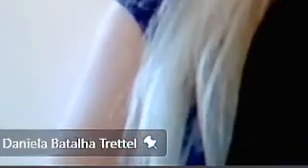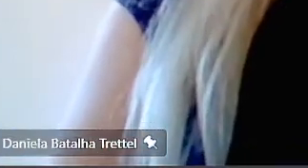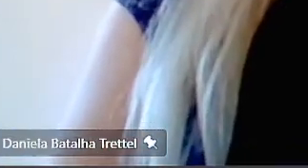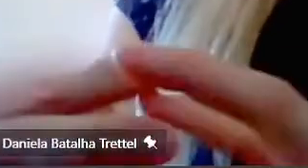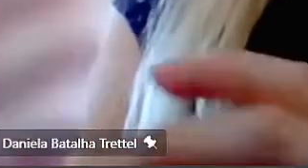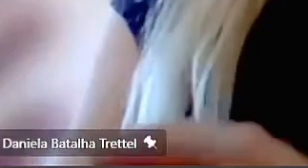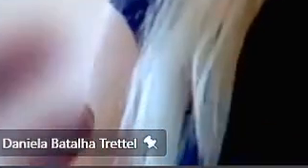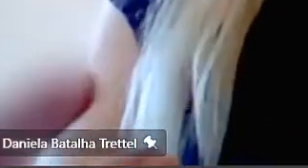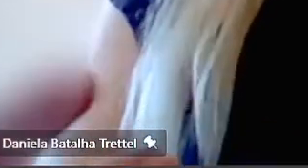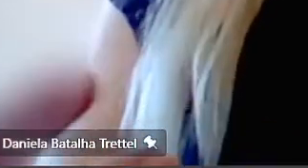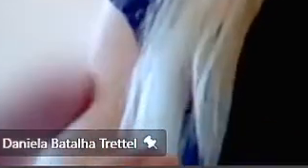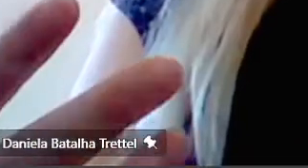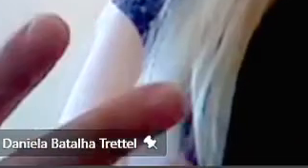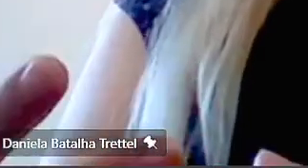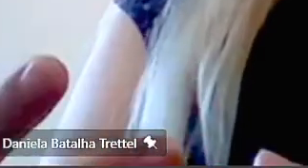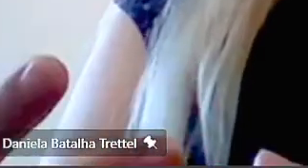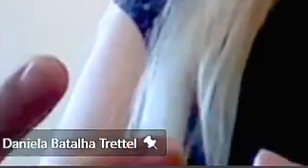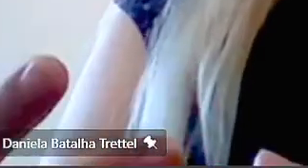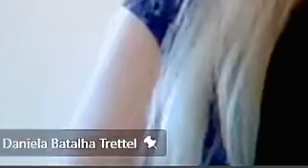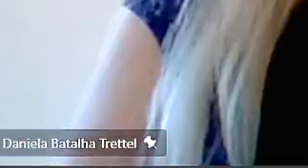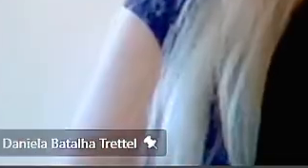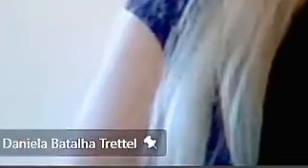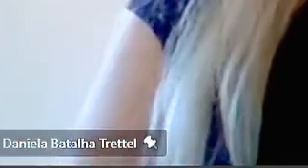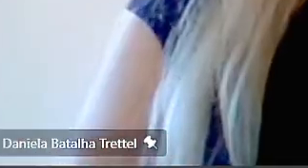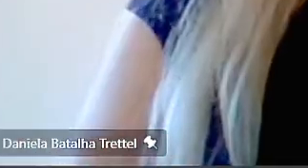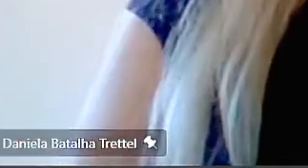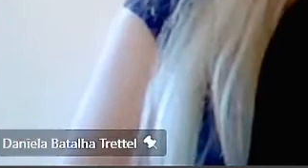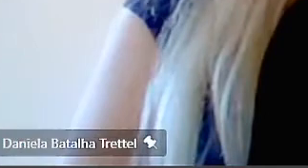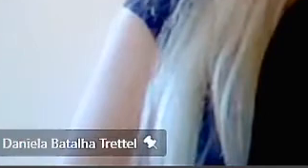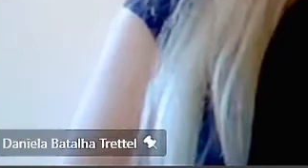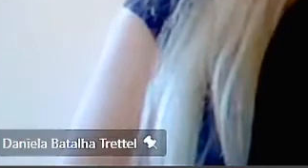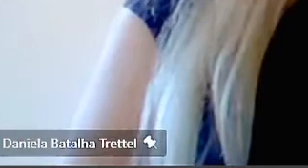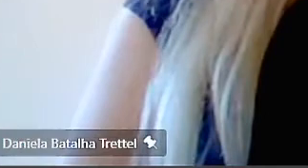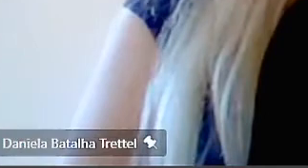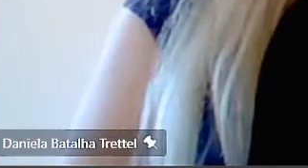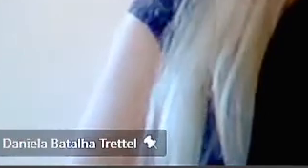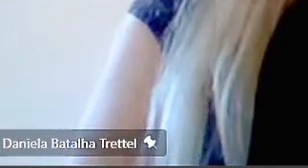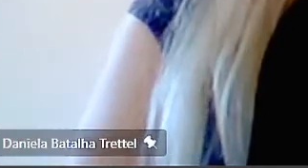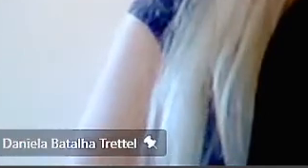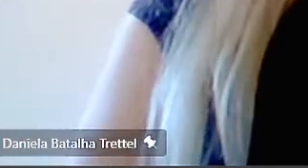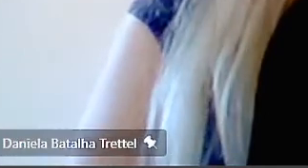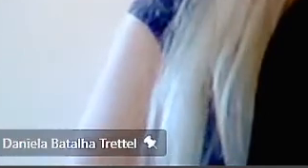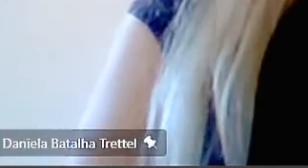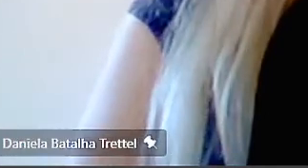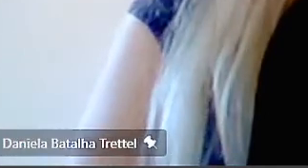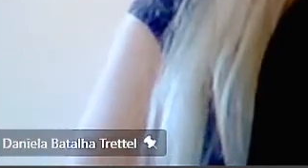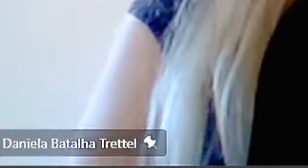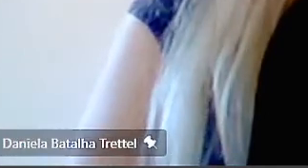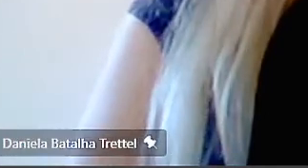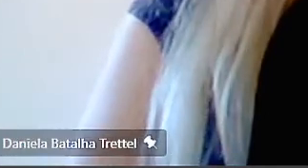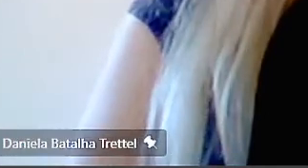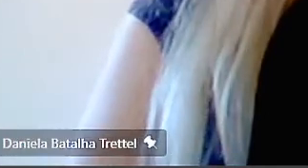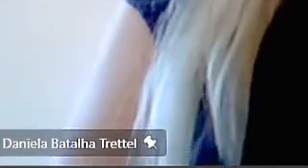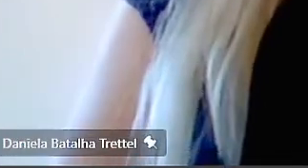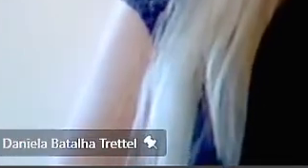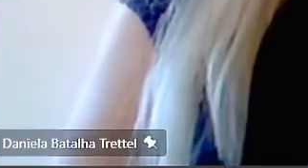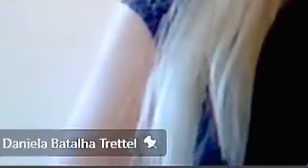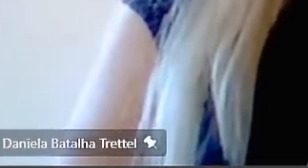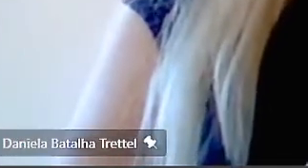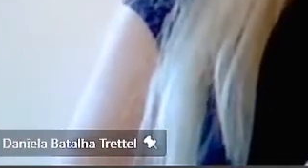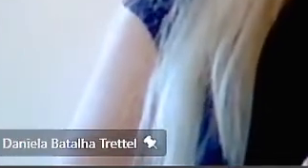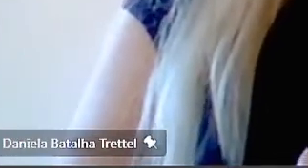todos os transtornos processuais e demandas que são criticadas e que acabam gerando uma série de